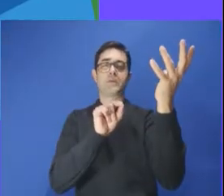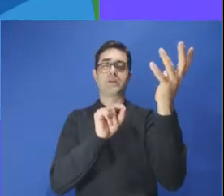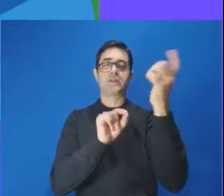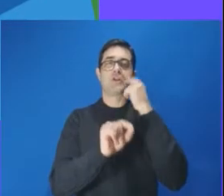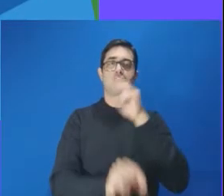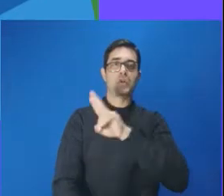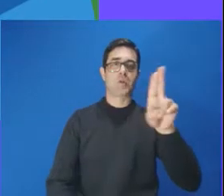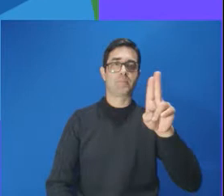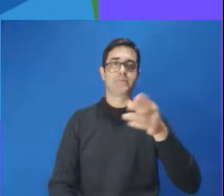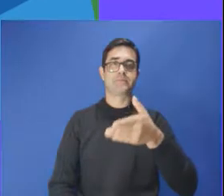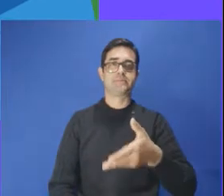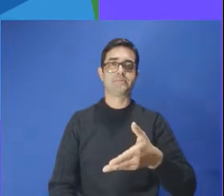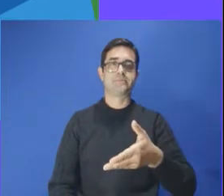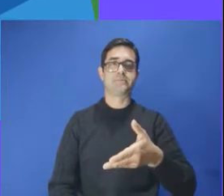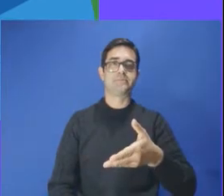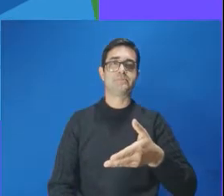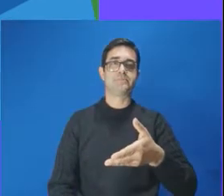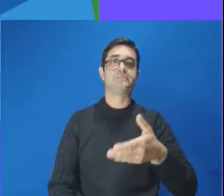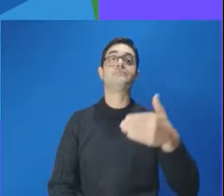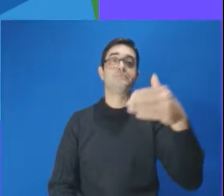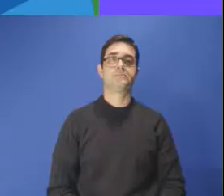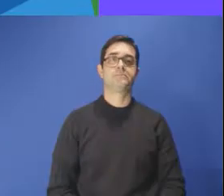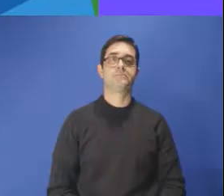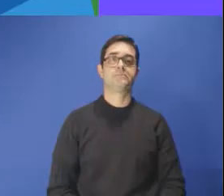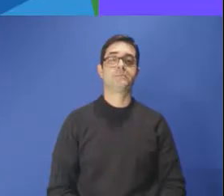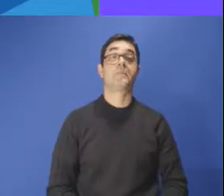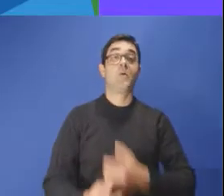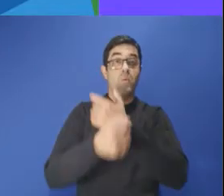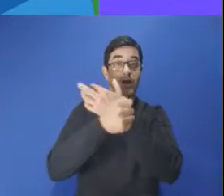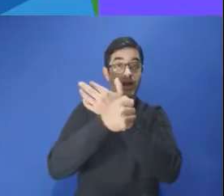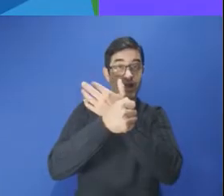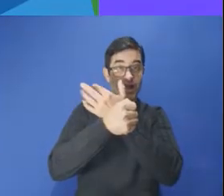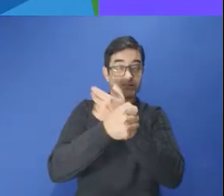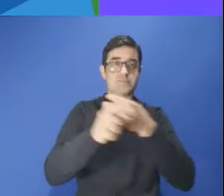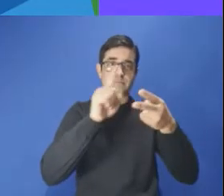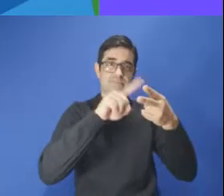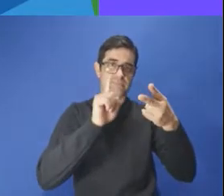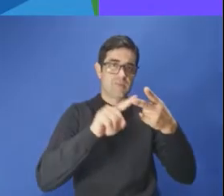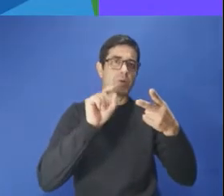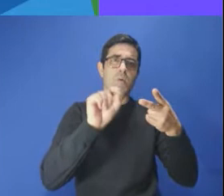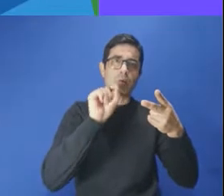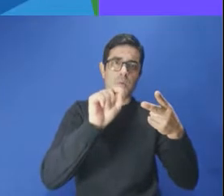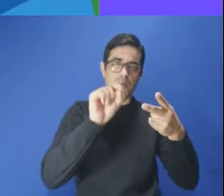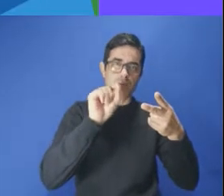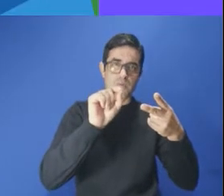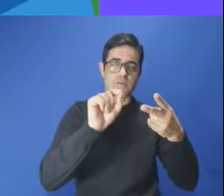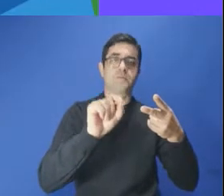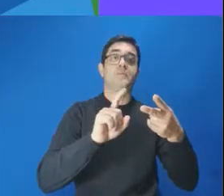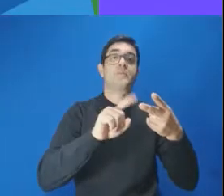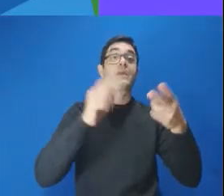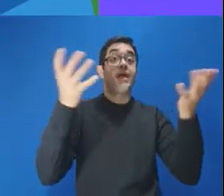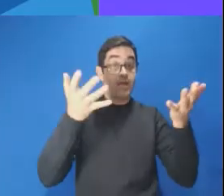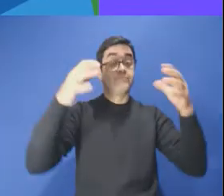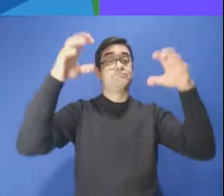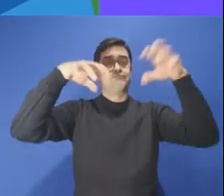seguir. Bom, tanto o ácido sulfúrico como o ácido nítrico são protagonistas num evento que a gente chama de